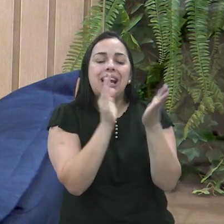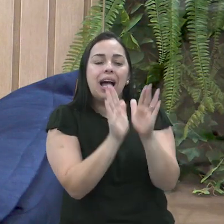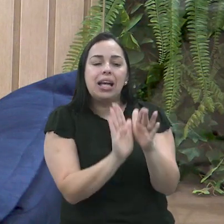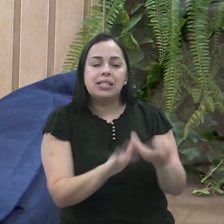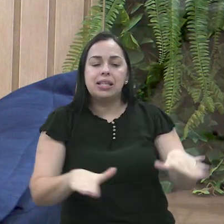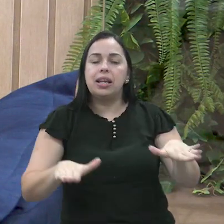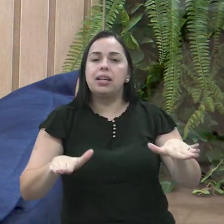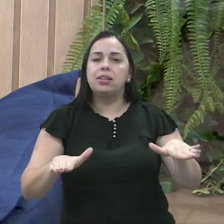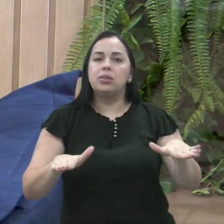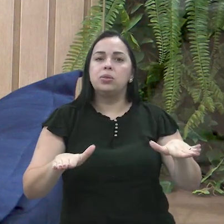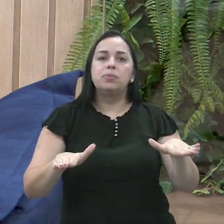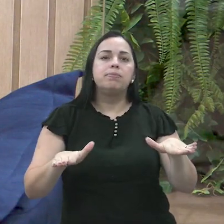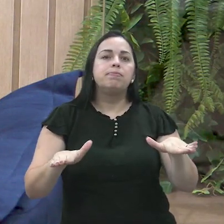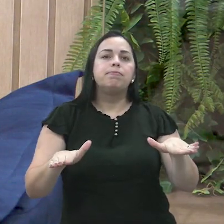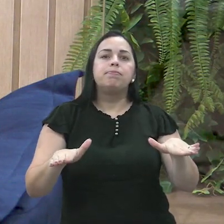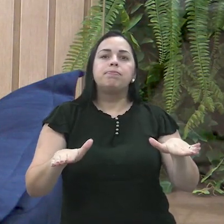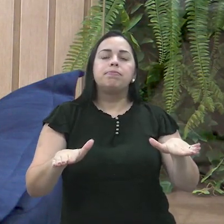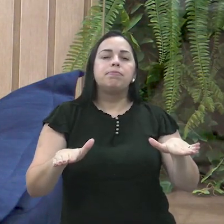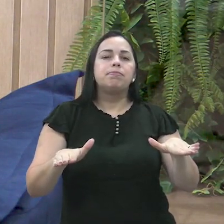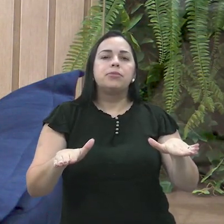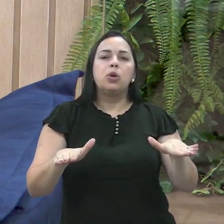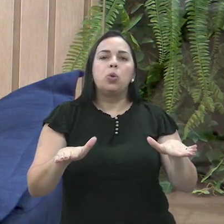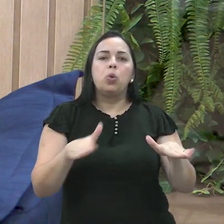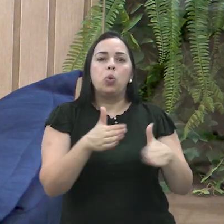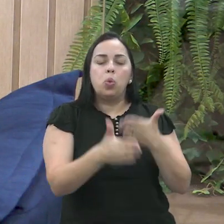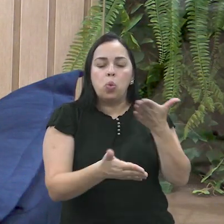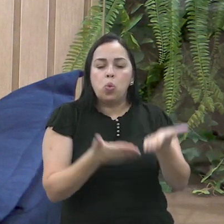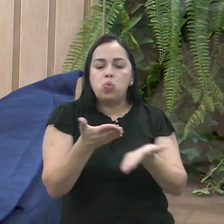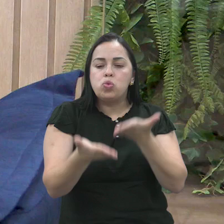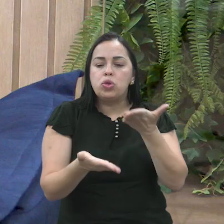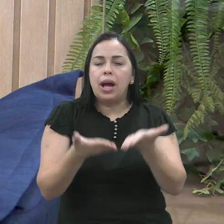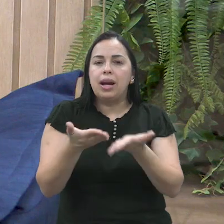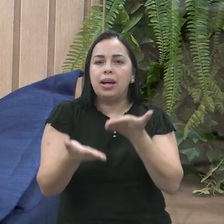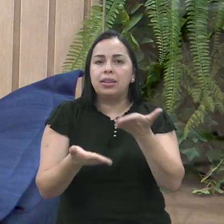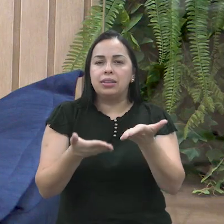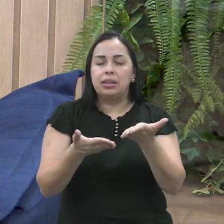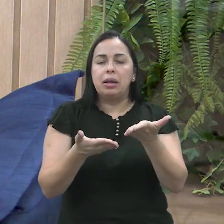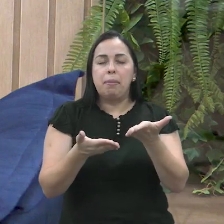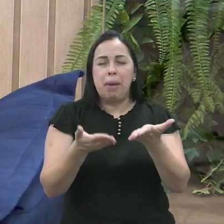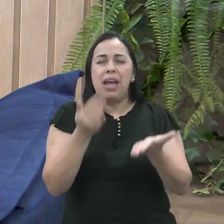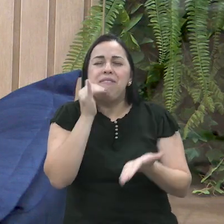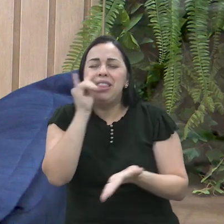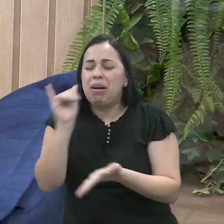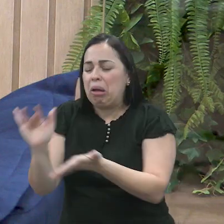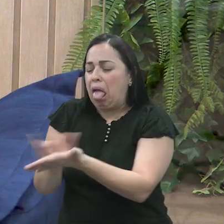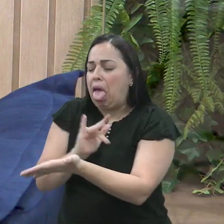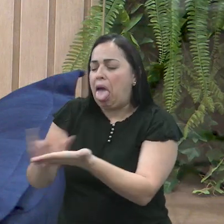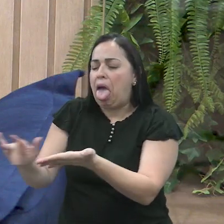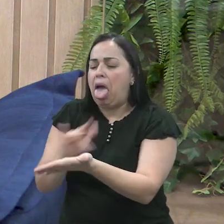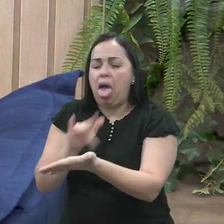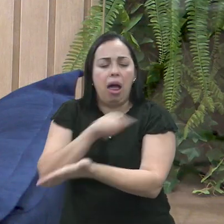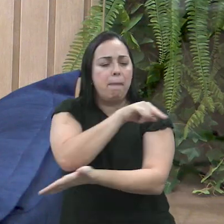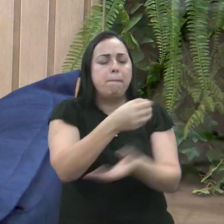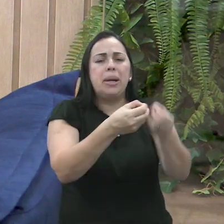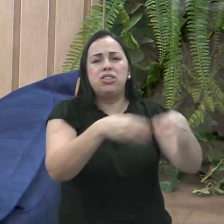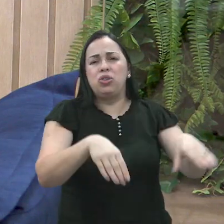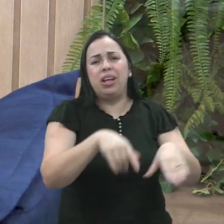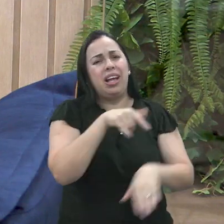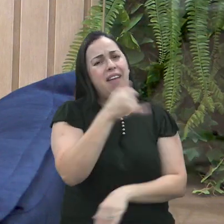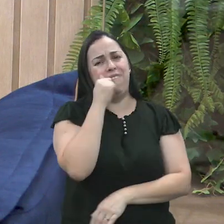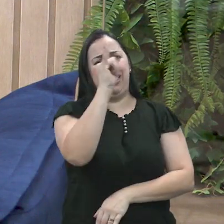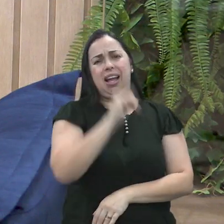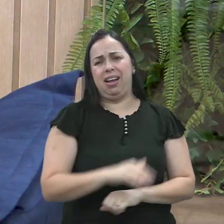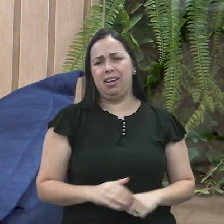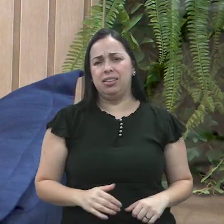oferecer às crianças um zelo maior para evitar que o excesso de telas as prejudique,